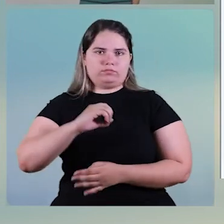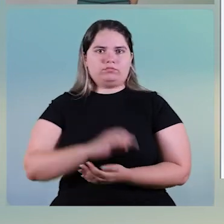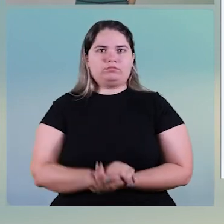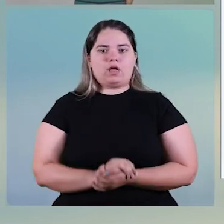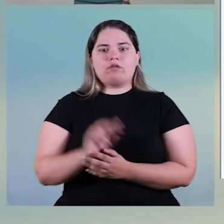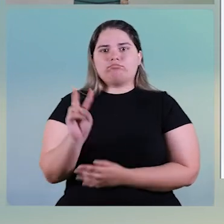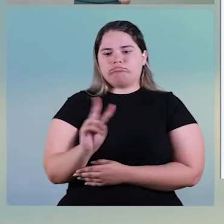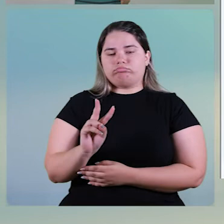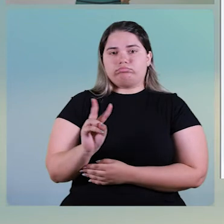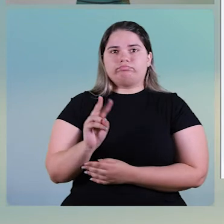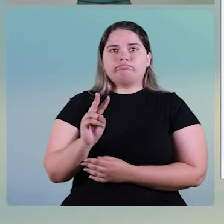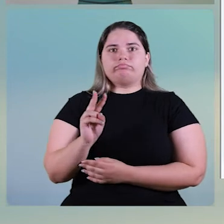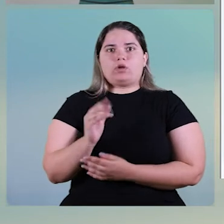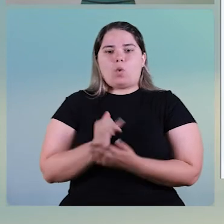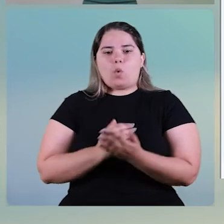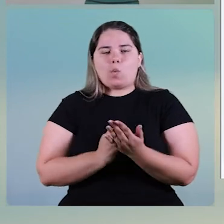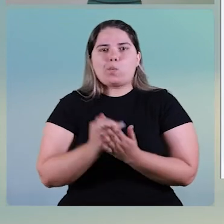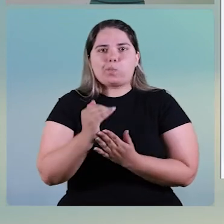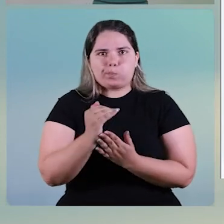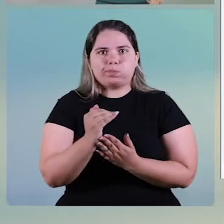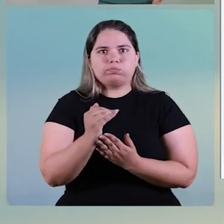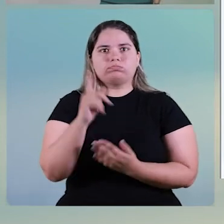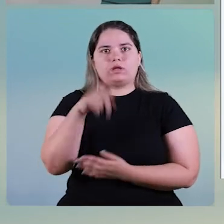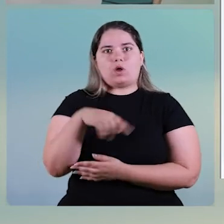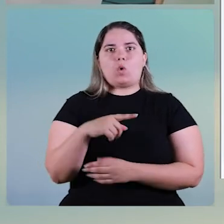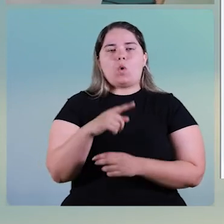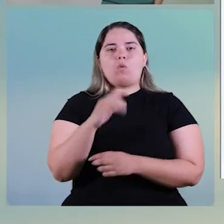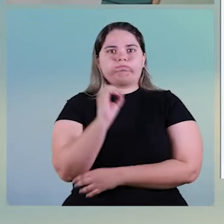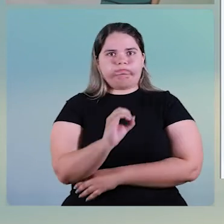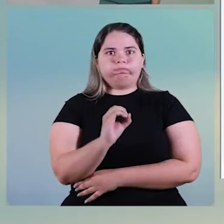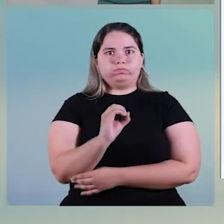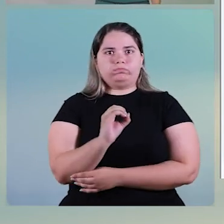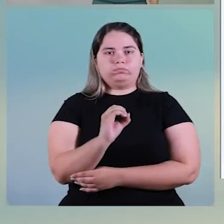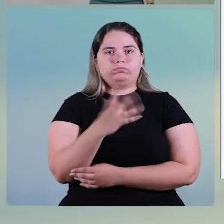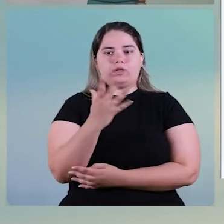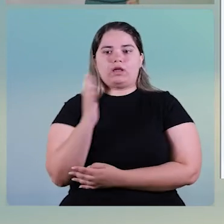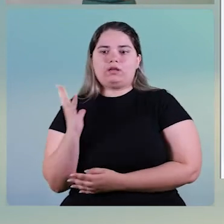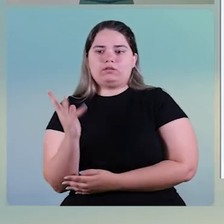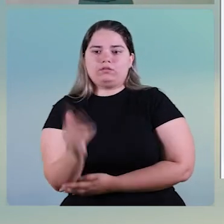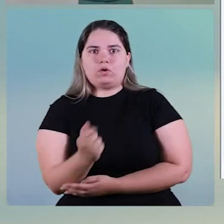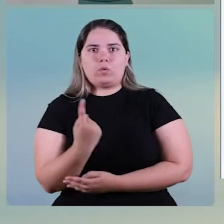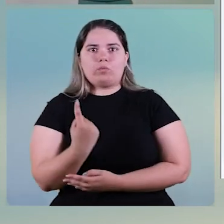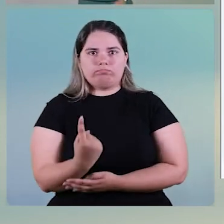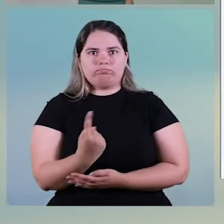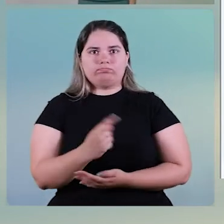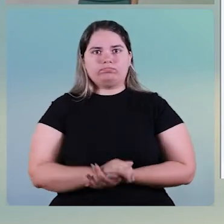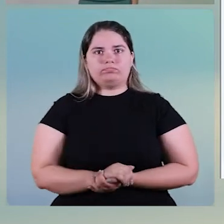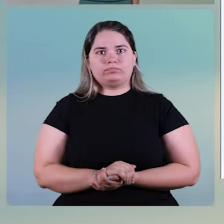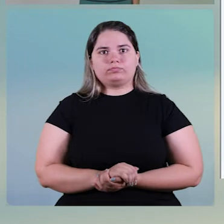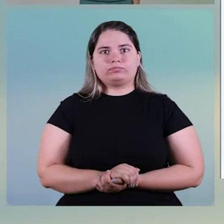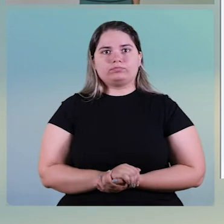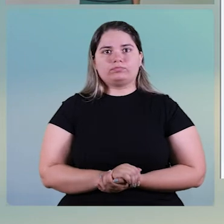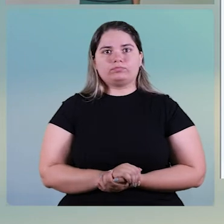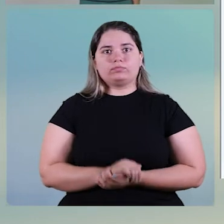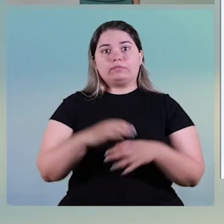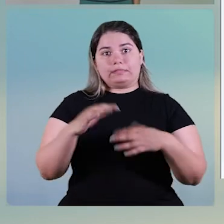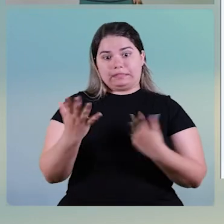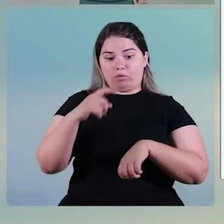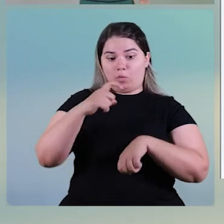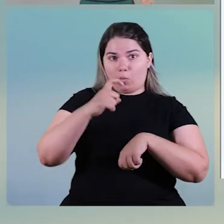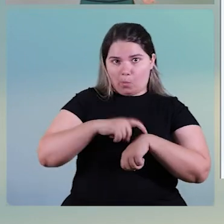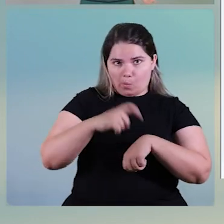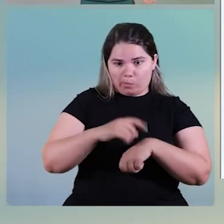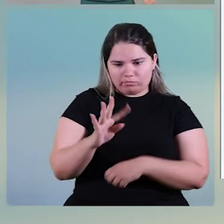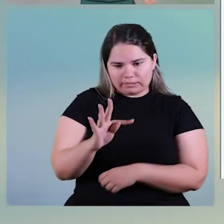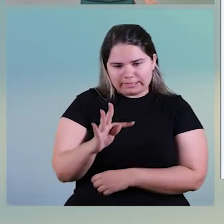a velocidade inicial é nula, a aceleração é 1, e aí ele gastou um certo tempo T1.